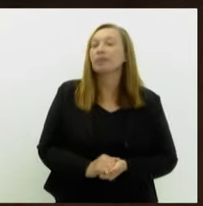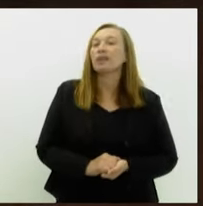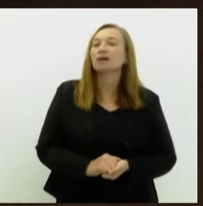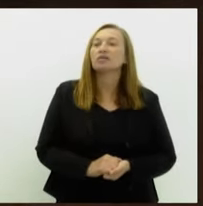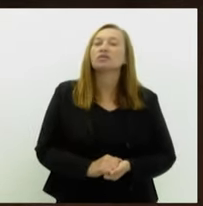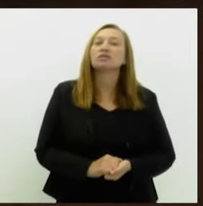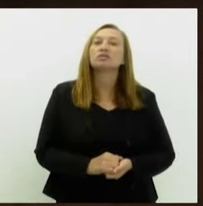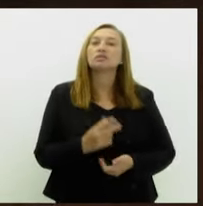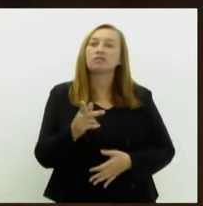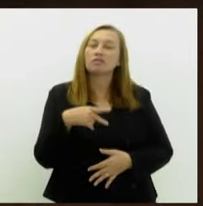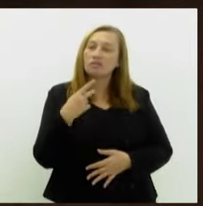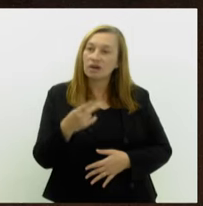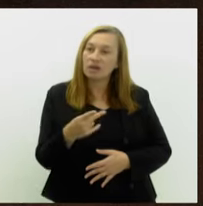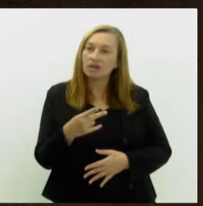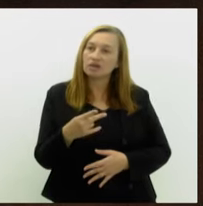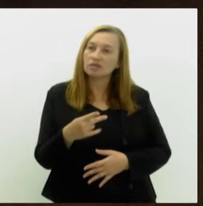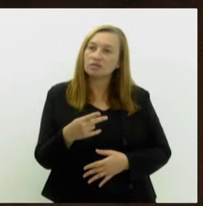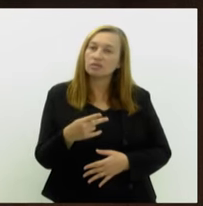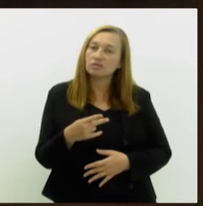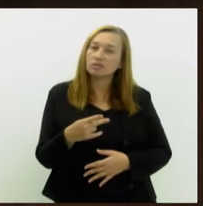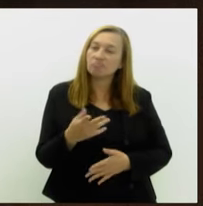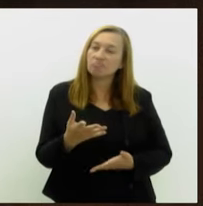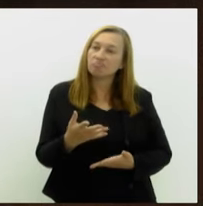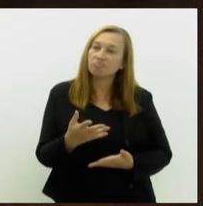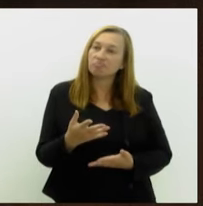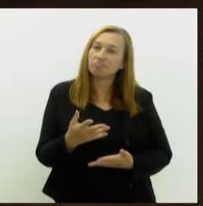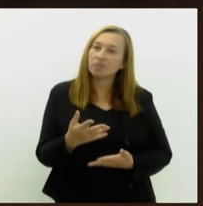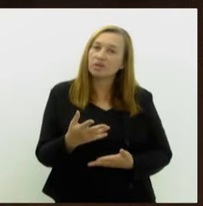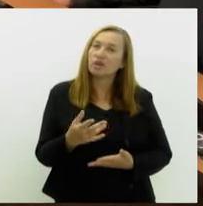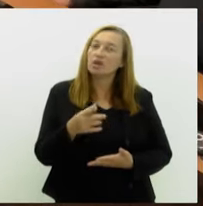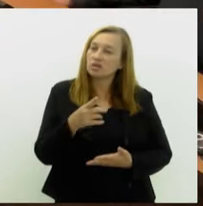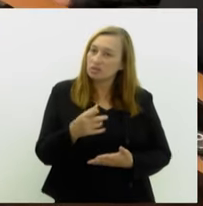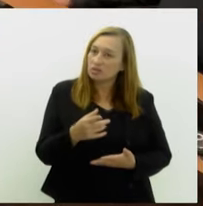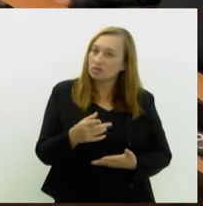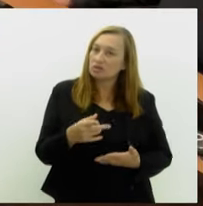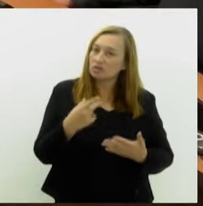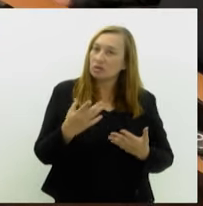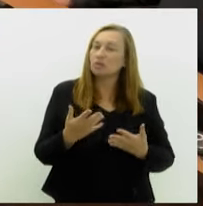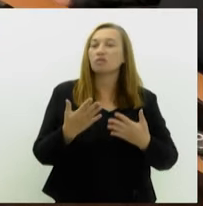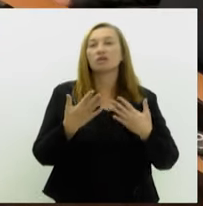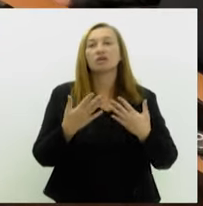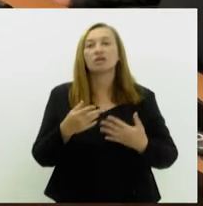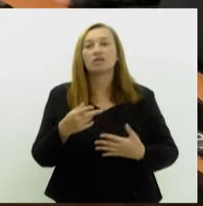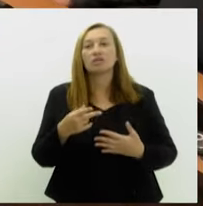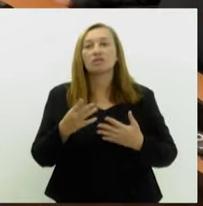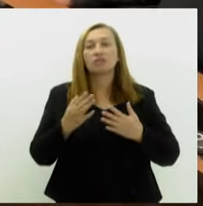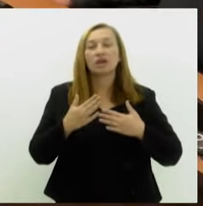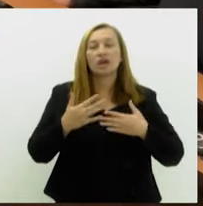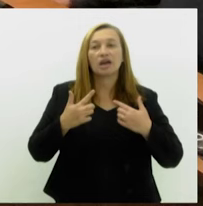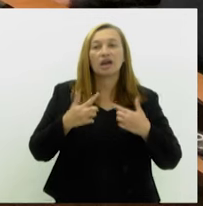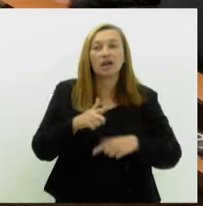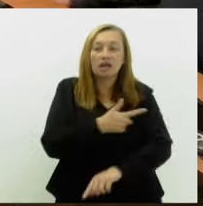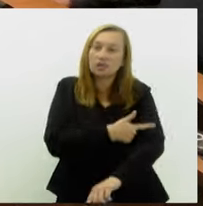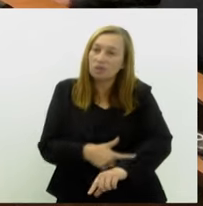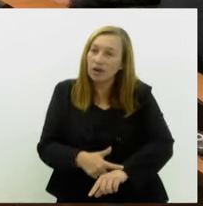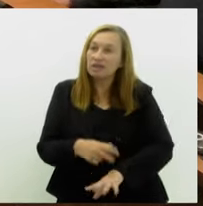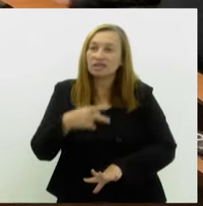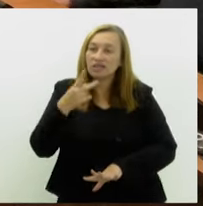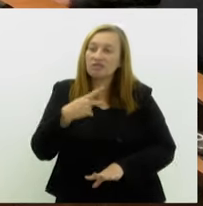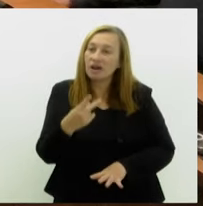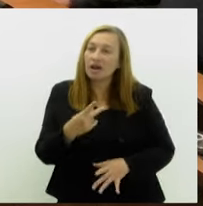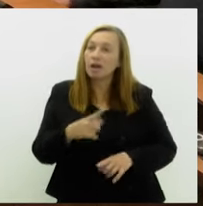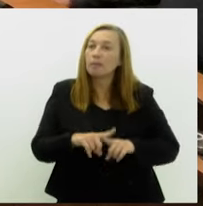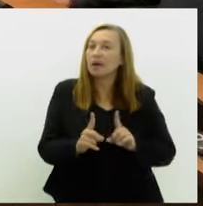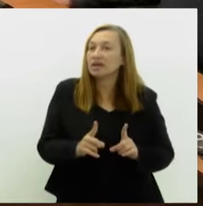faz menção aqui a uma... Vossa Excelência foi cortês e educada nas palavras, mas fazendo uma menção de uma